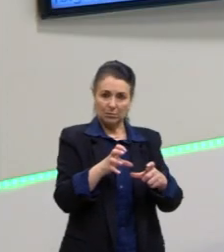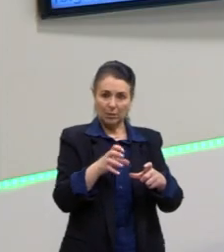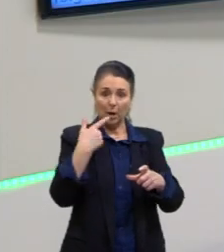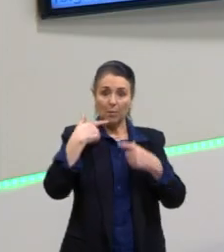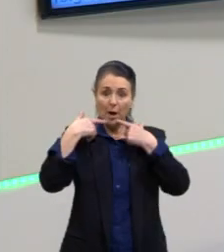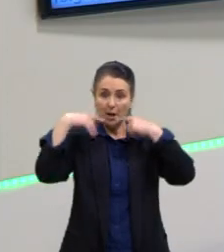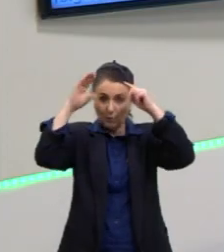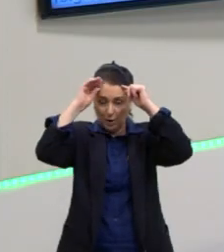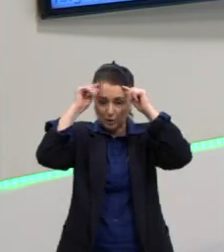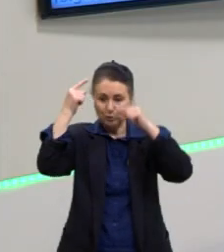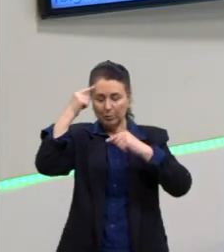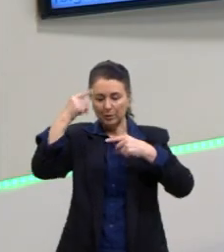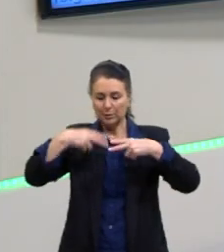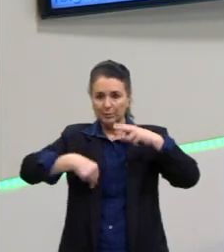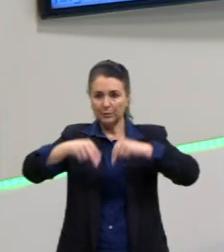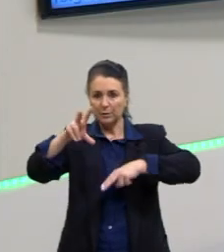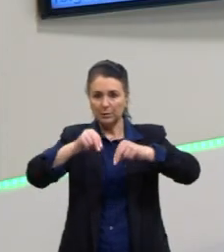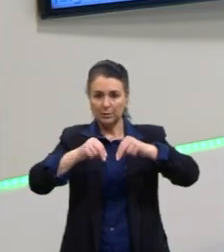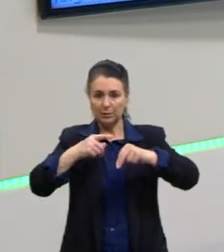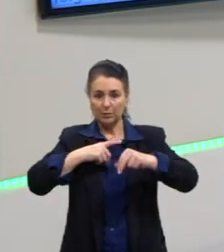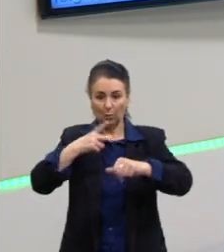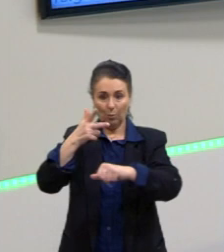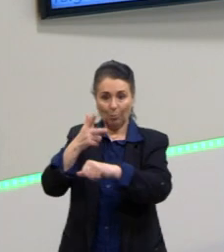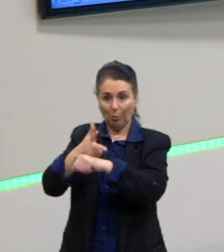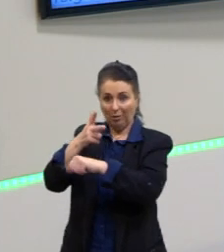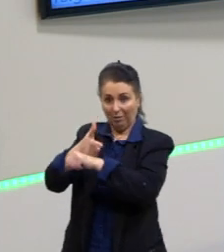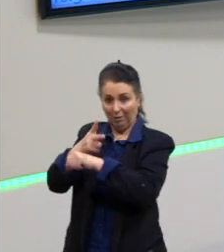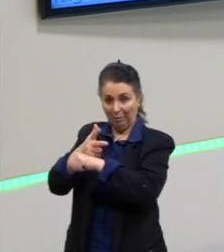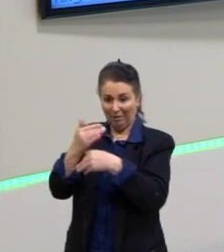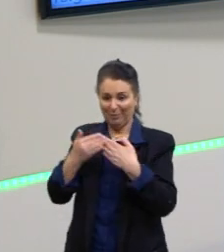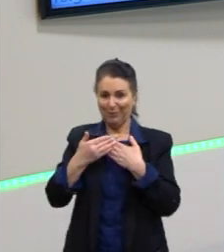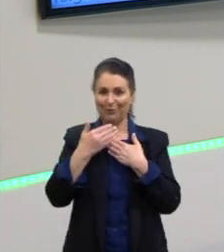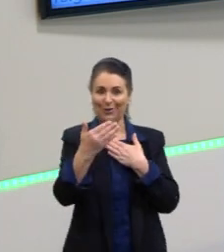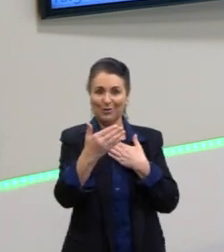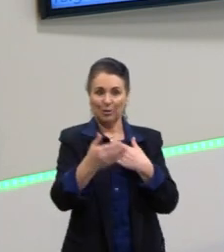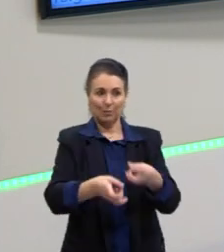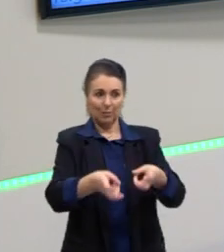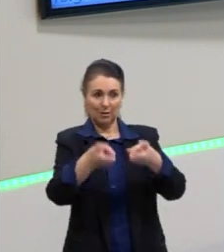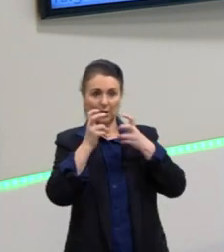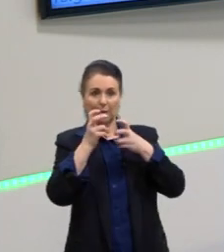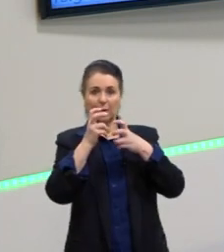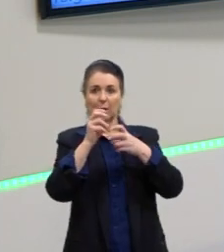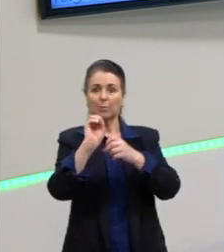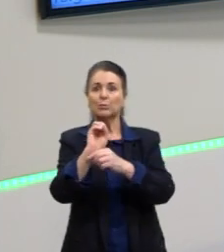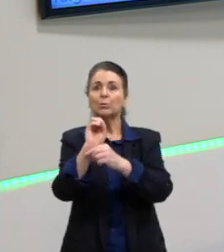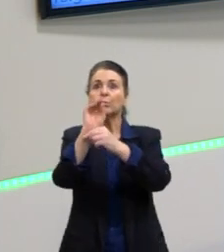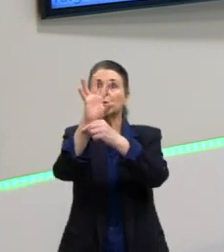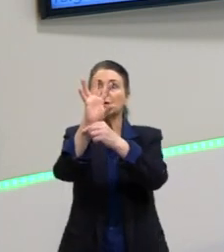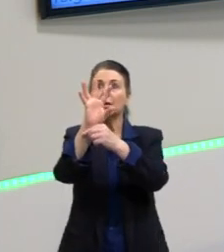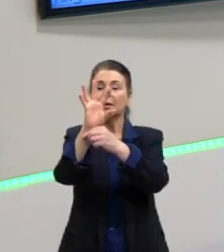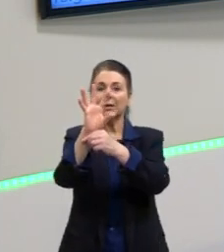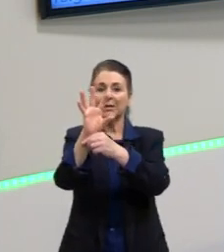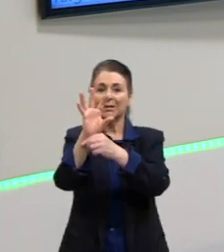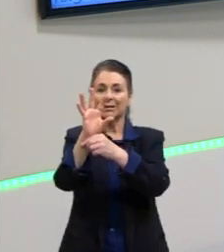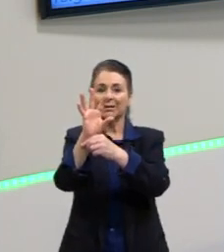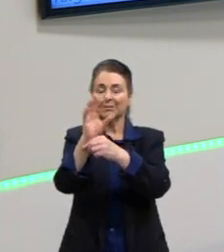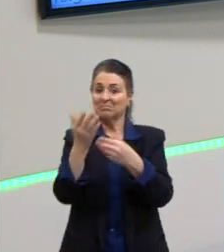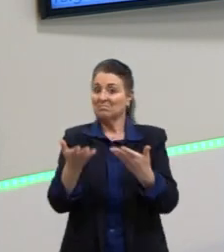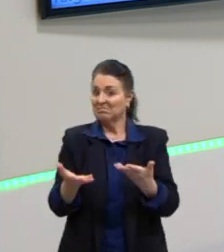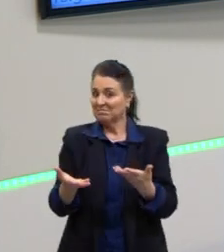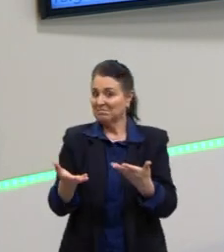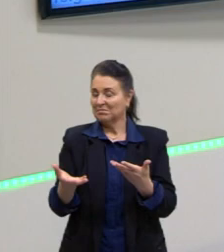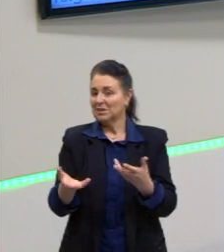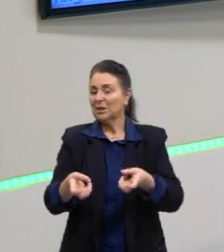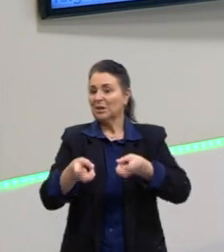percebemos uma câmara em nossa frente percebemos um projetor que a nossa nosso lado